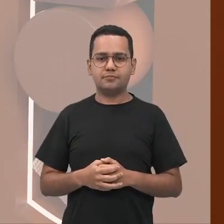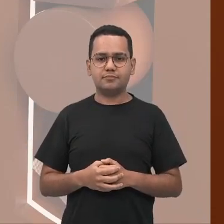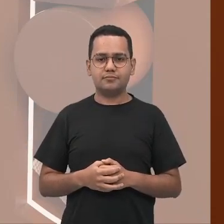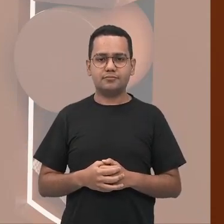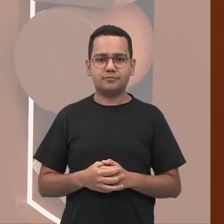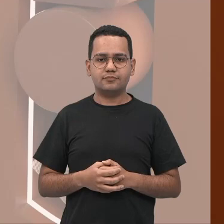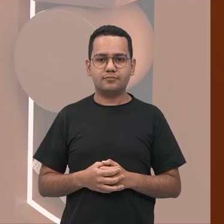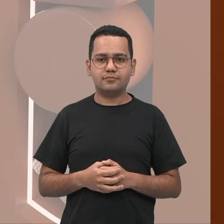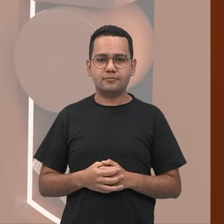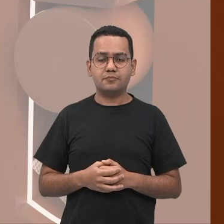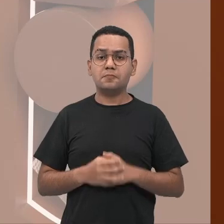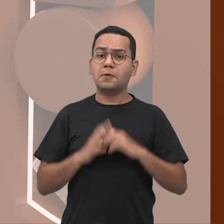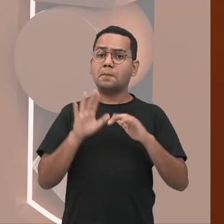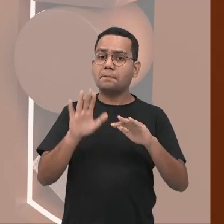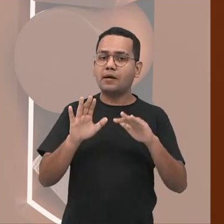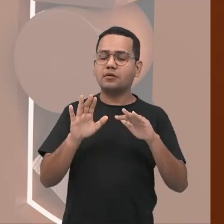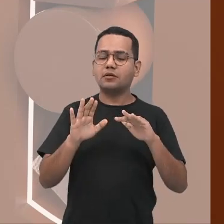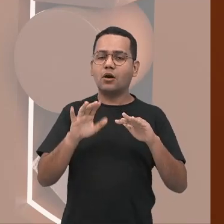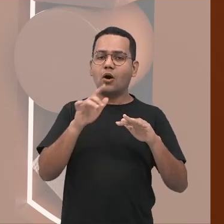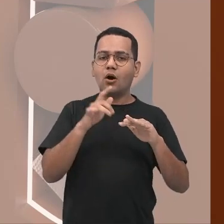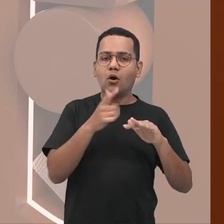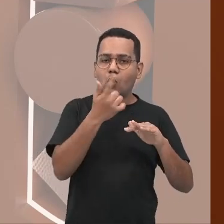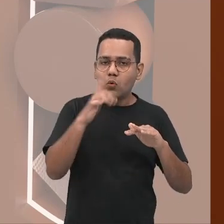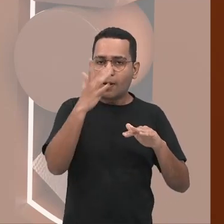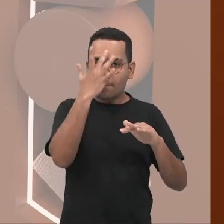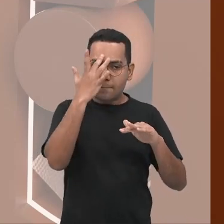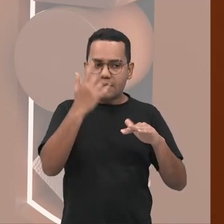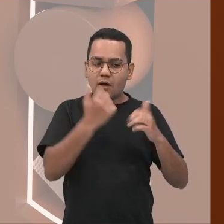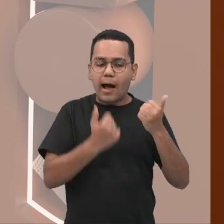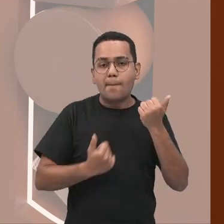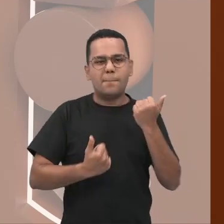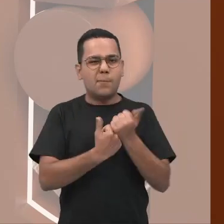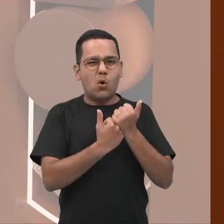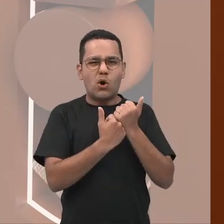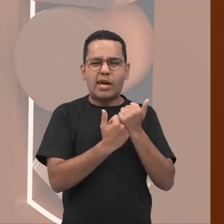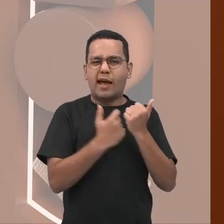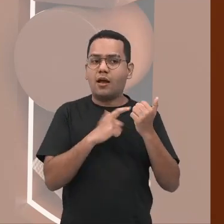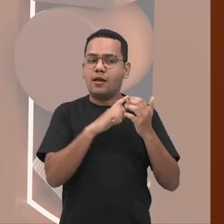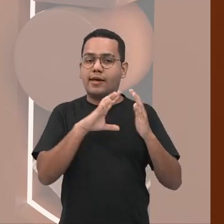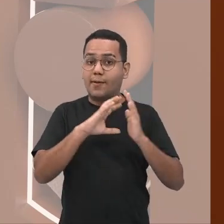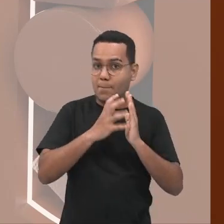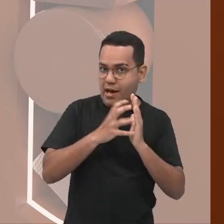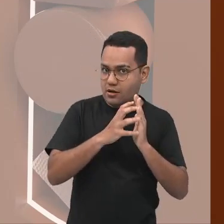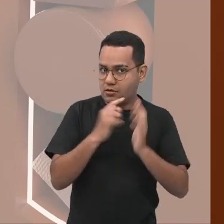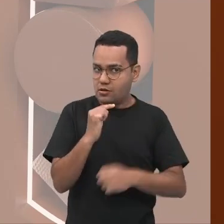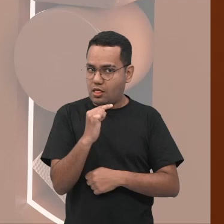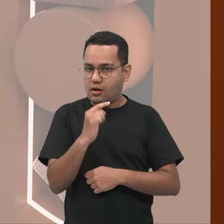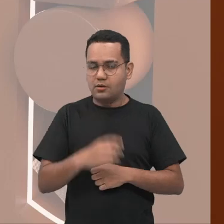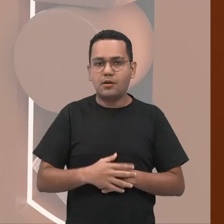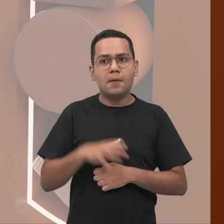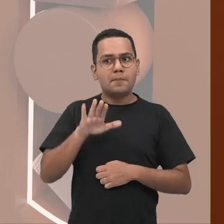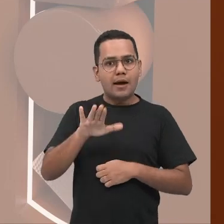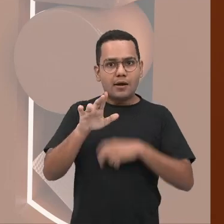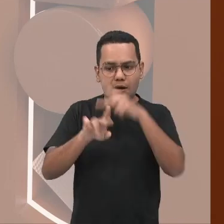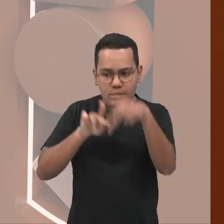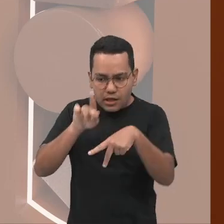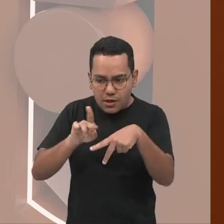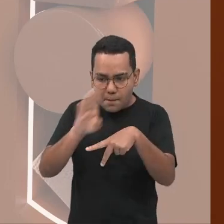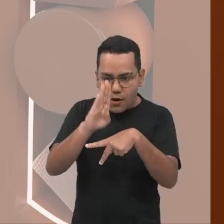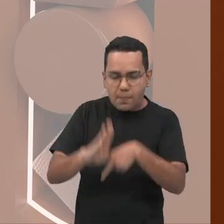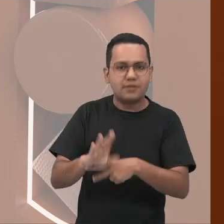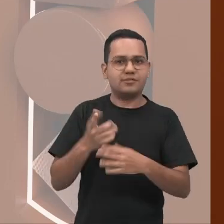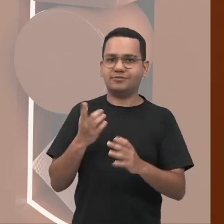que ele tem apoio. E essa recepção não foi bem aceita pelos brasileiros. E aí, então, teve